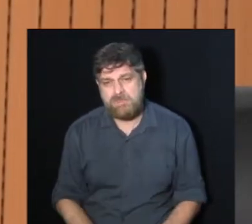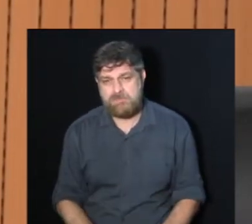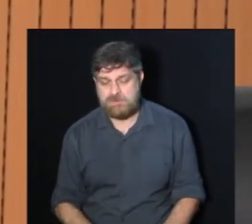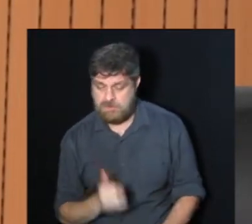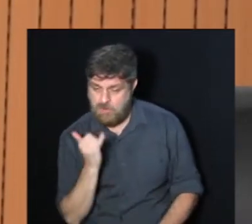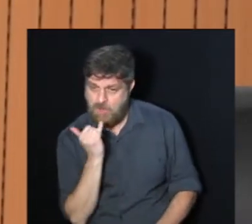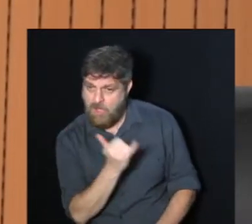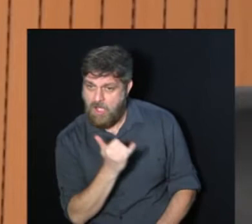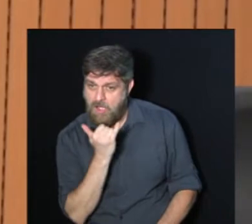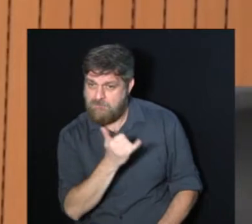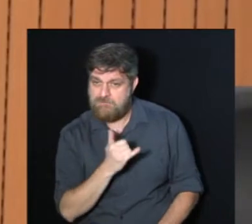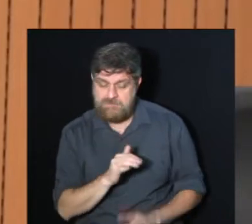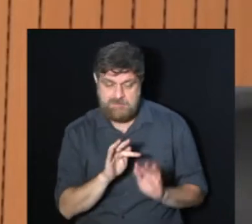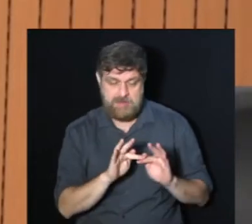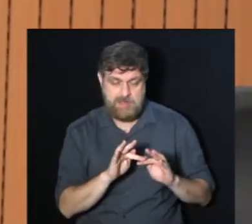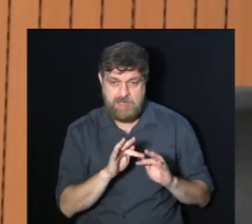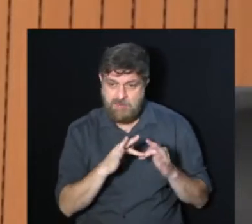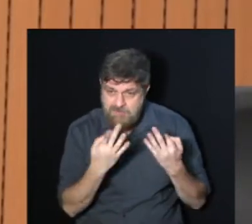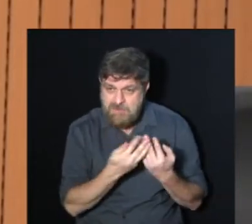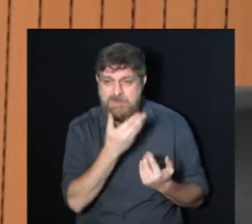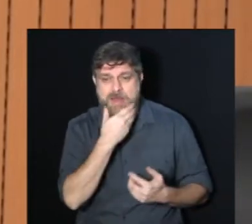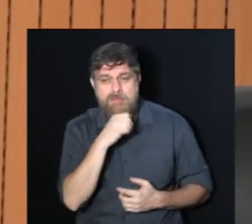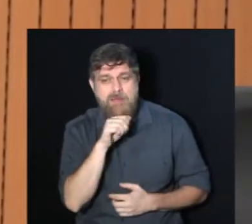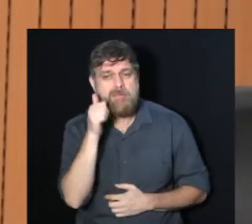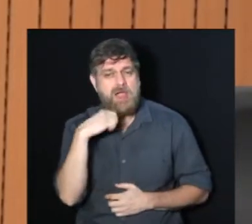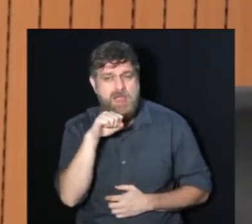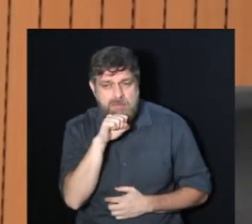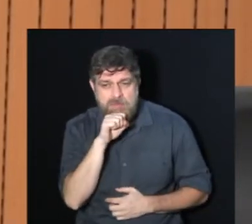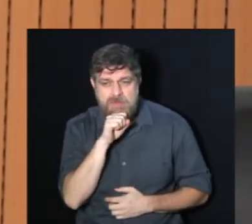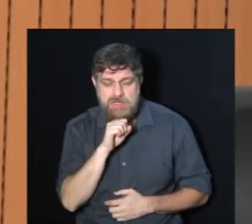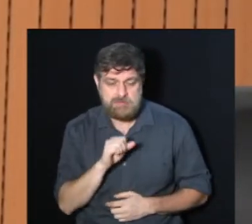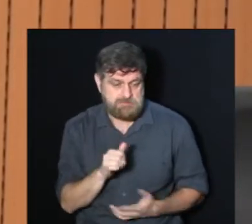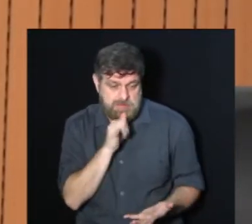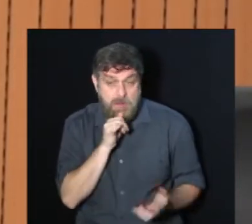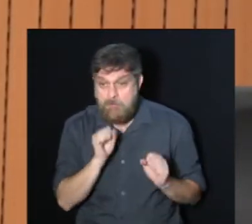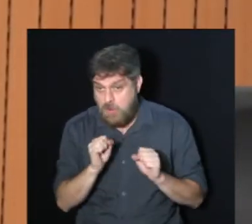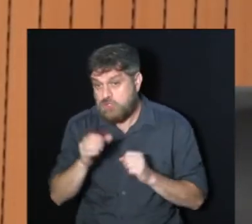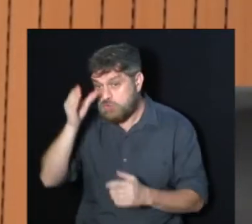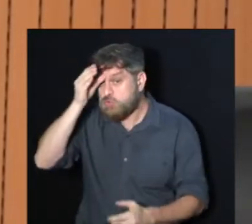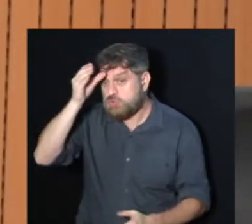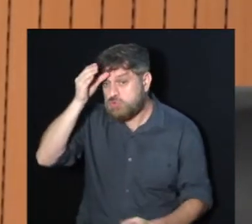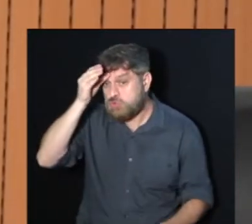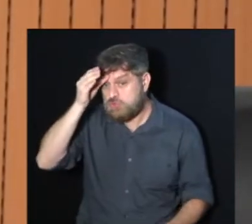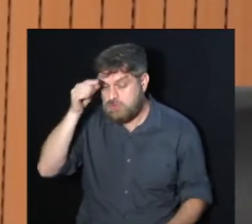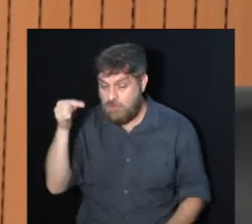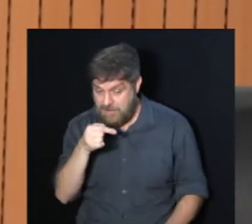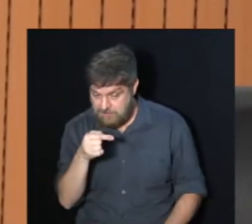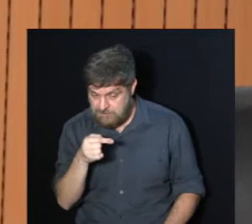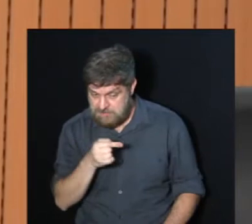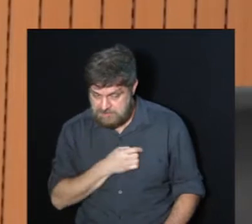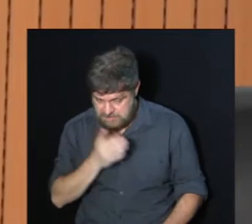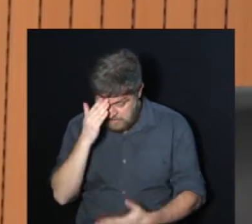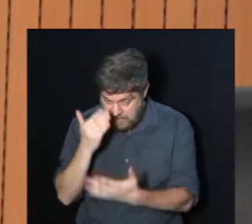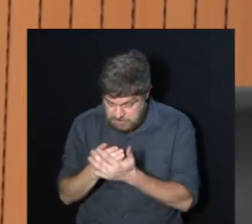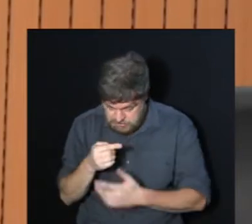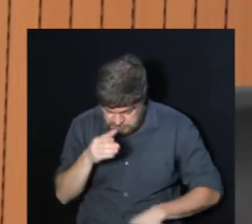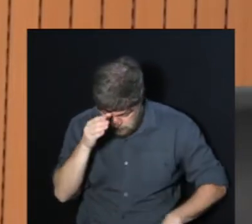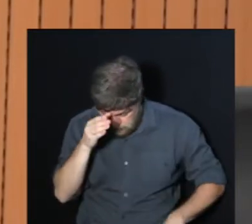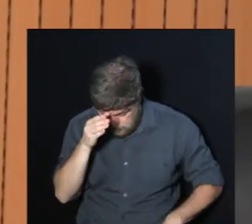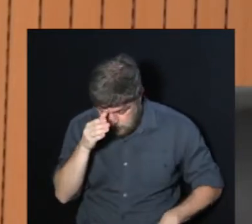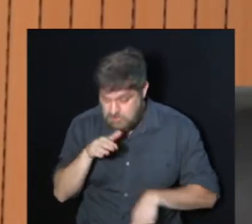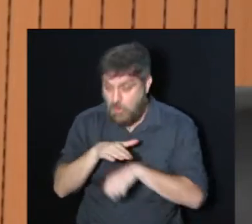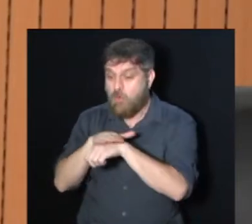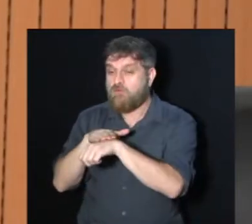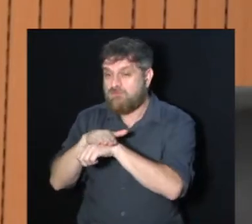falar com os pais, ou alguém mais próximo, ou um tio, né, que a pessoa respeita, que ela acha